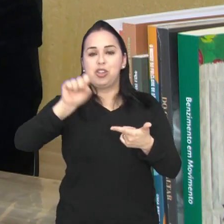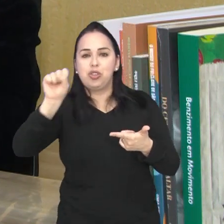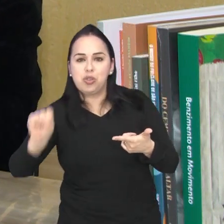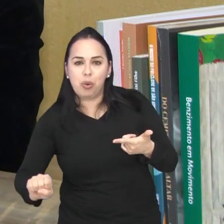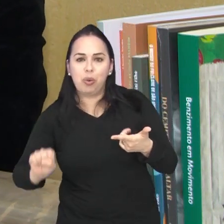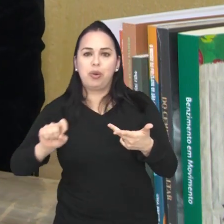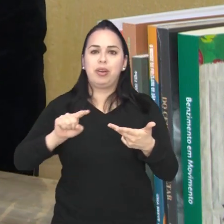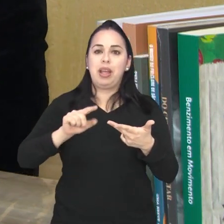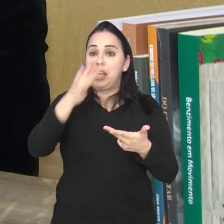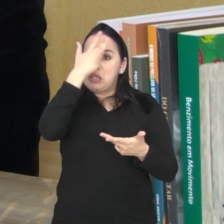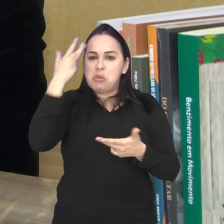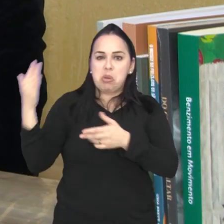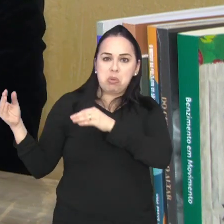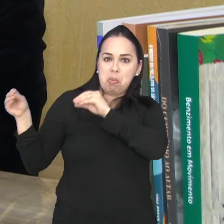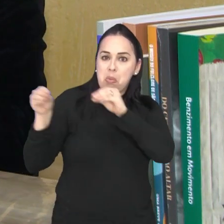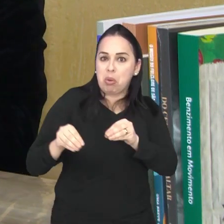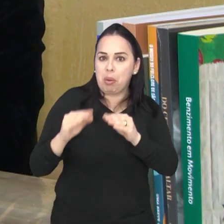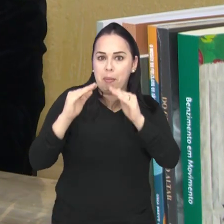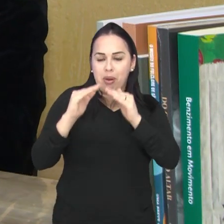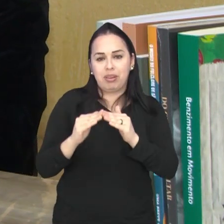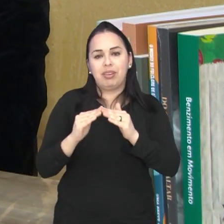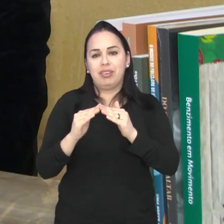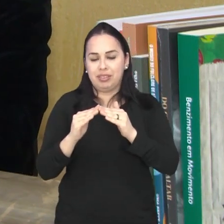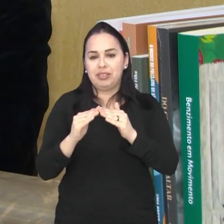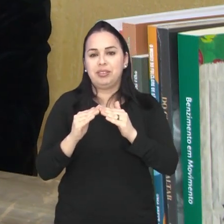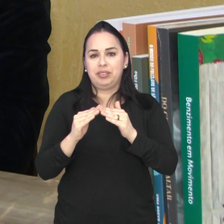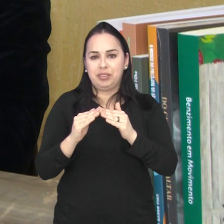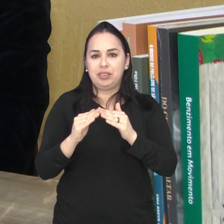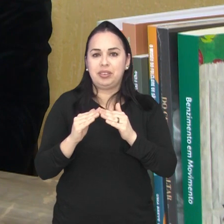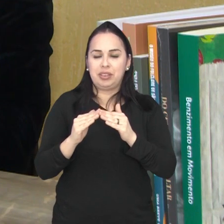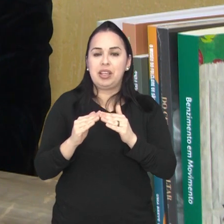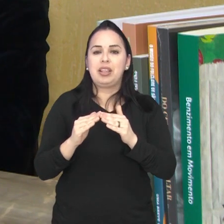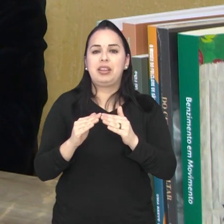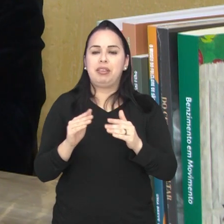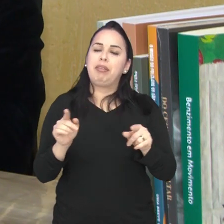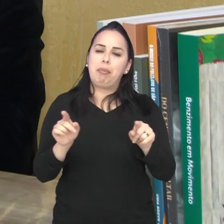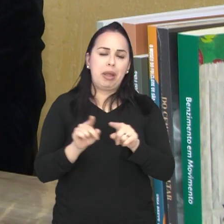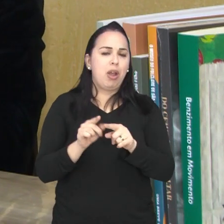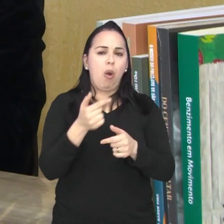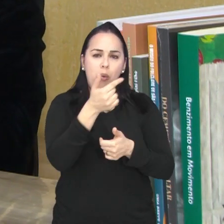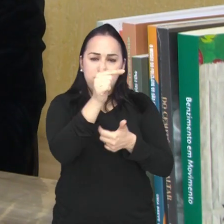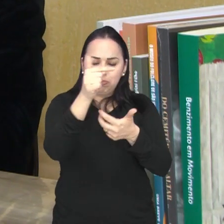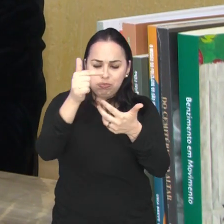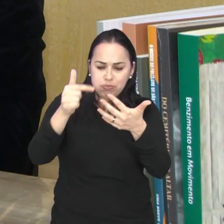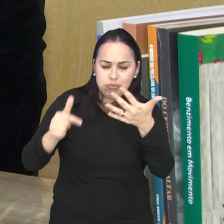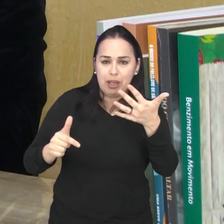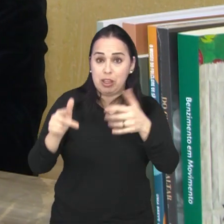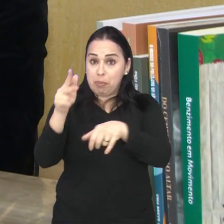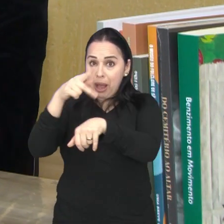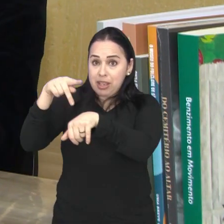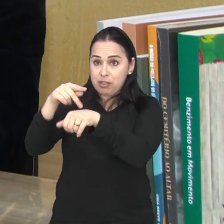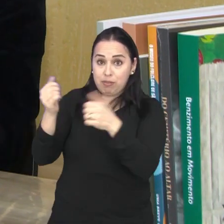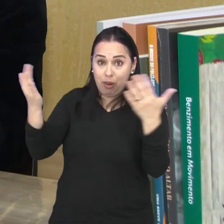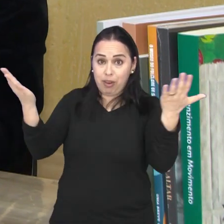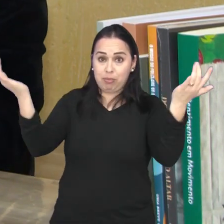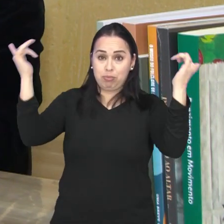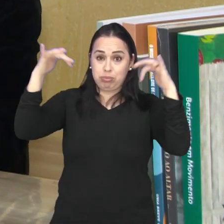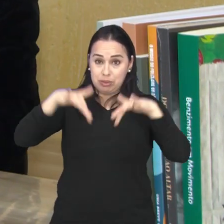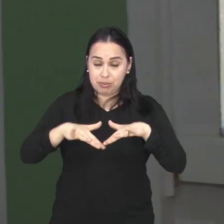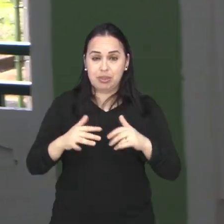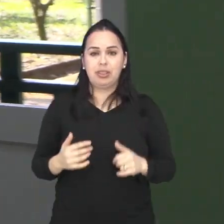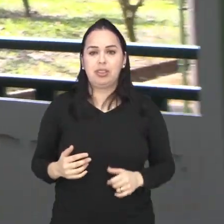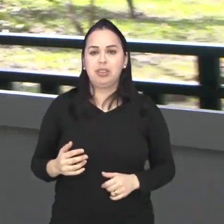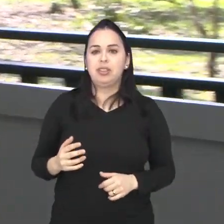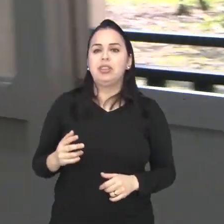Nordeste, Sul, você tem todo mundo morando aqui, fora esses migrantes que vieram depois. Então tem muita